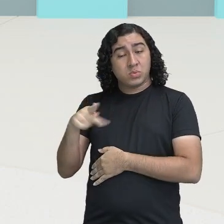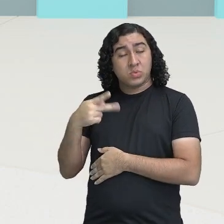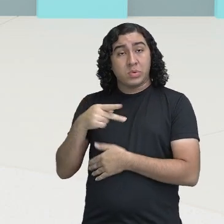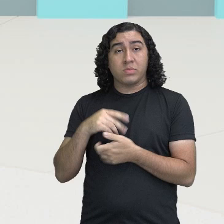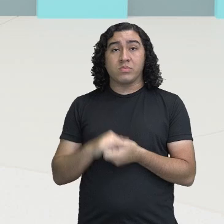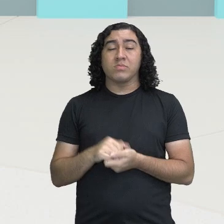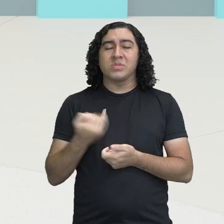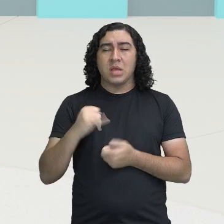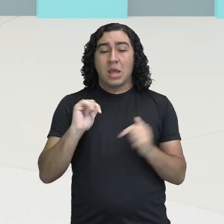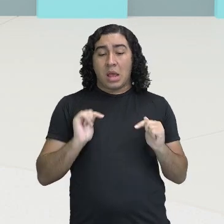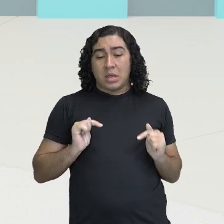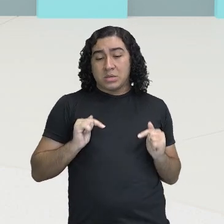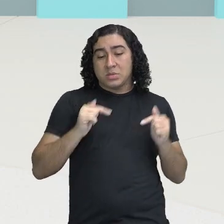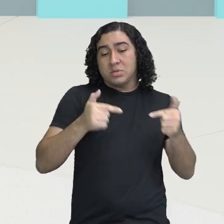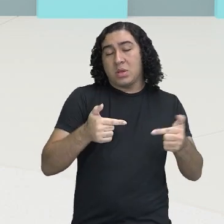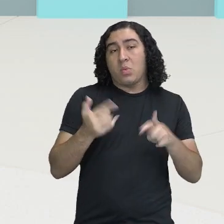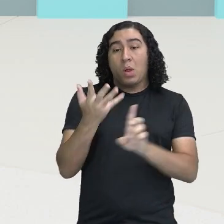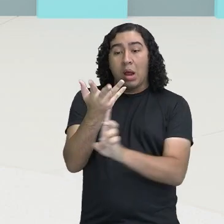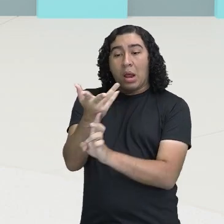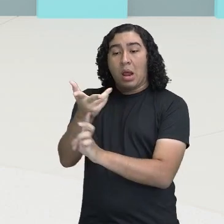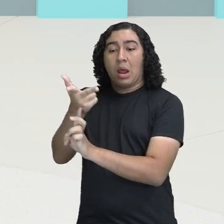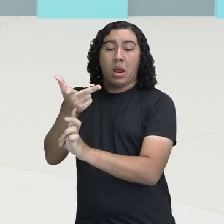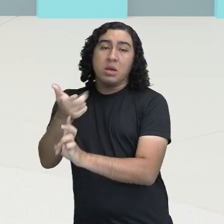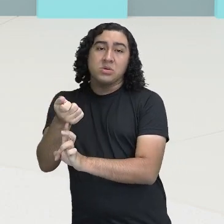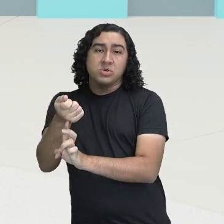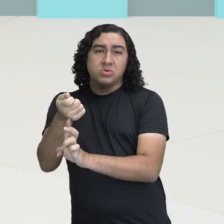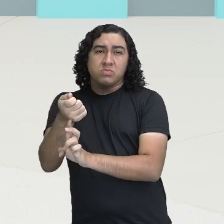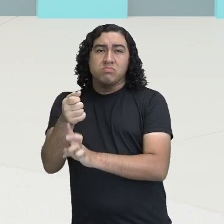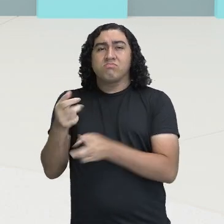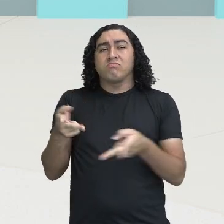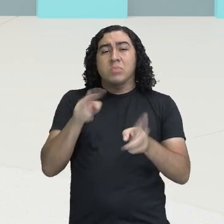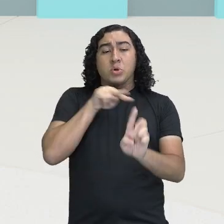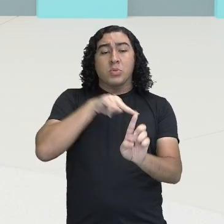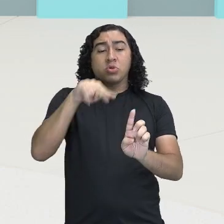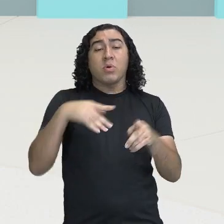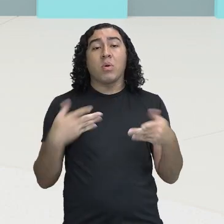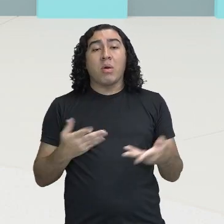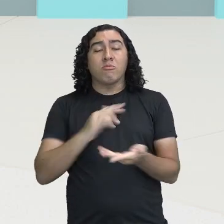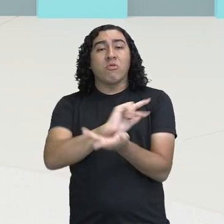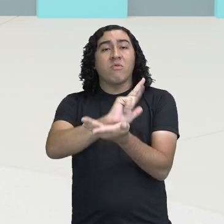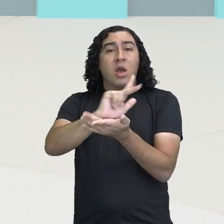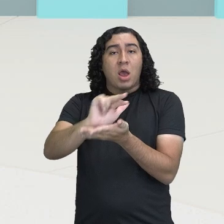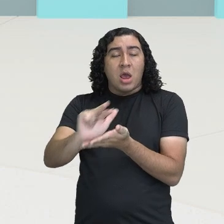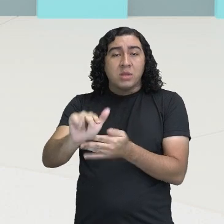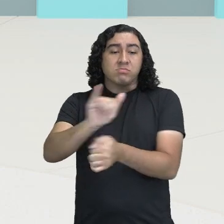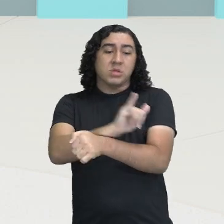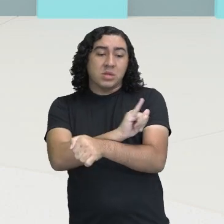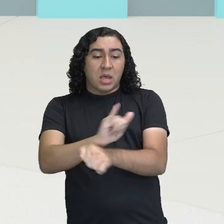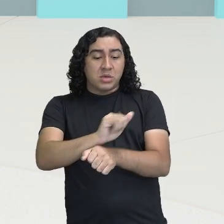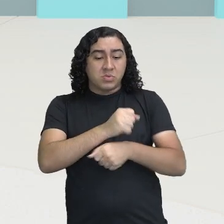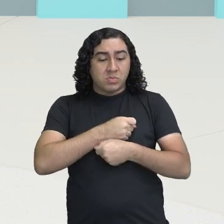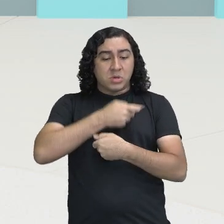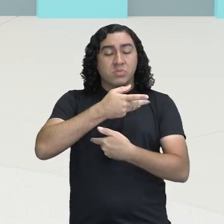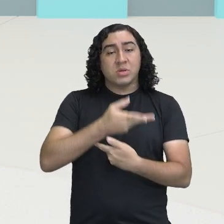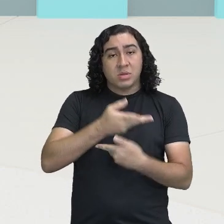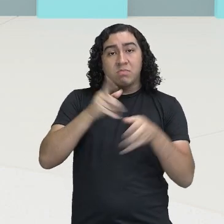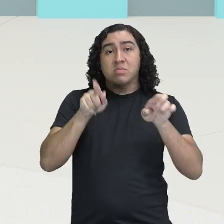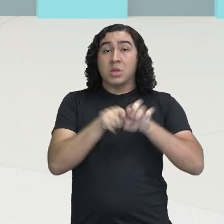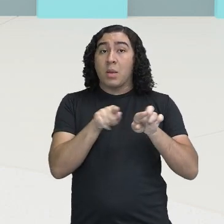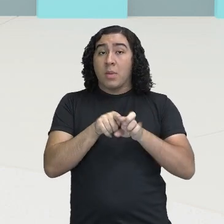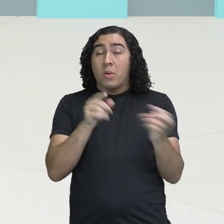das práticas artísticas, vamos olhar a questão das várias técnicas, das manifestações,